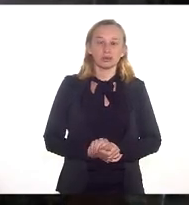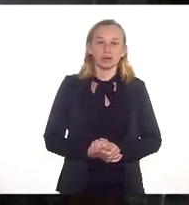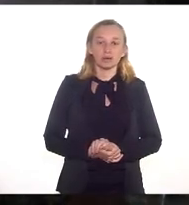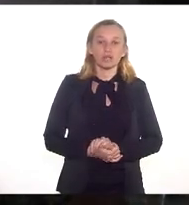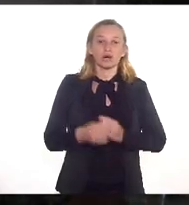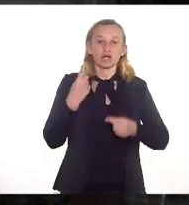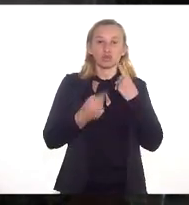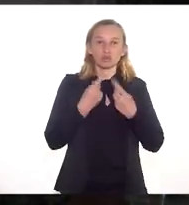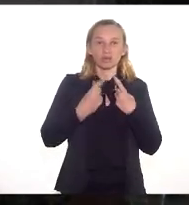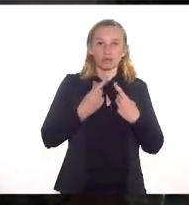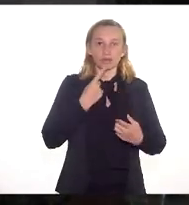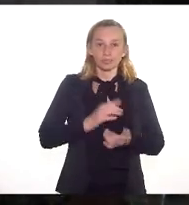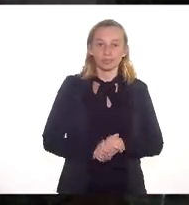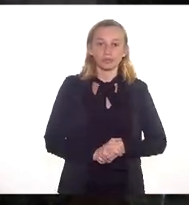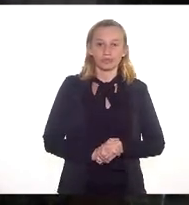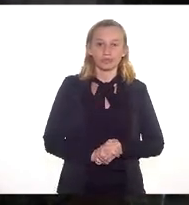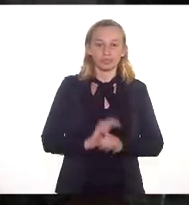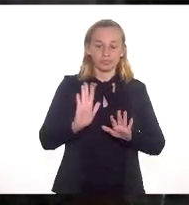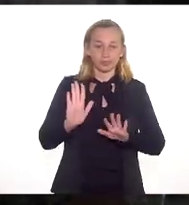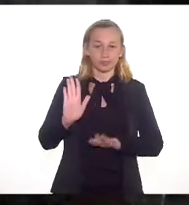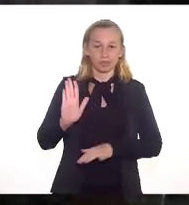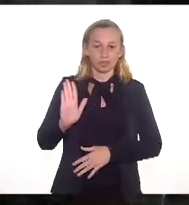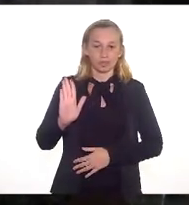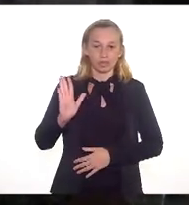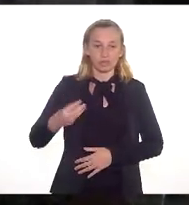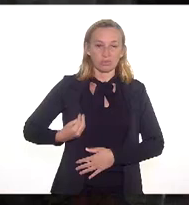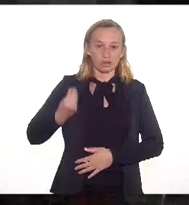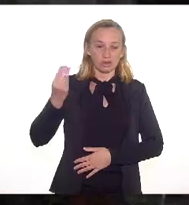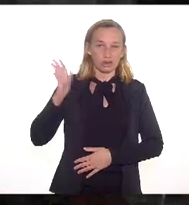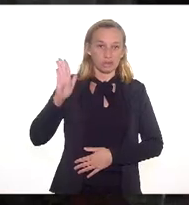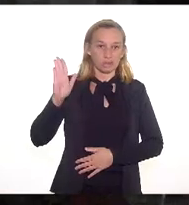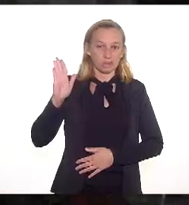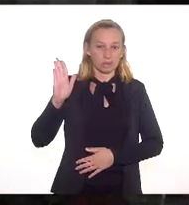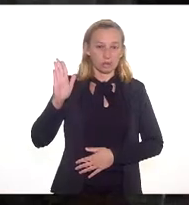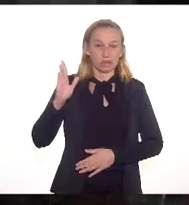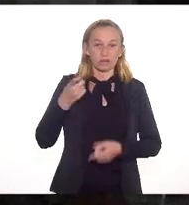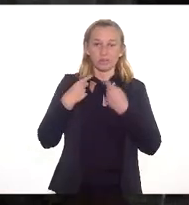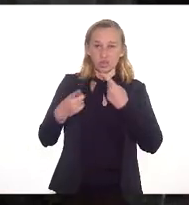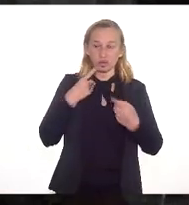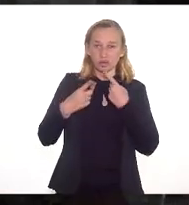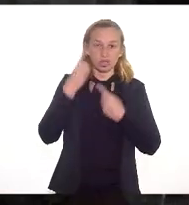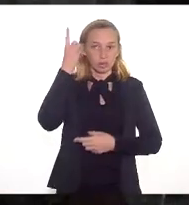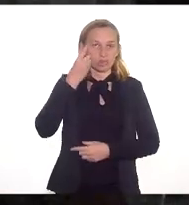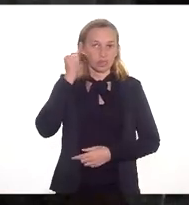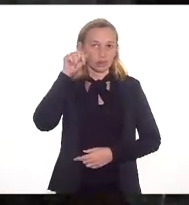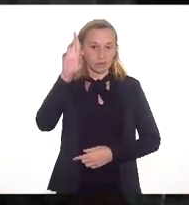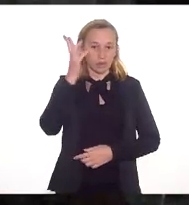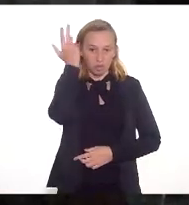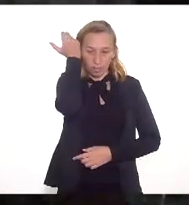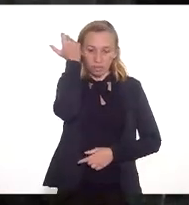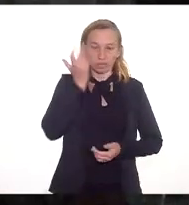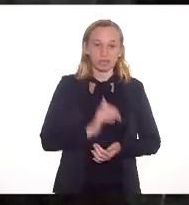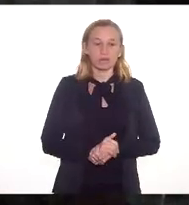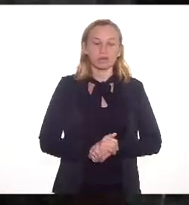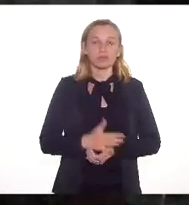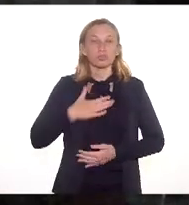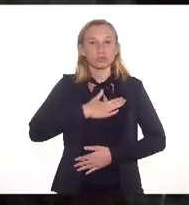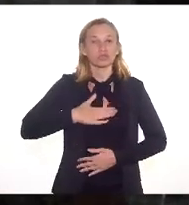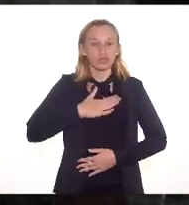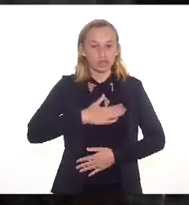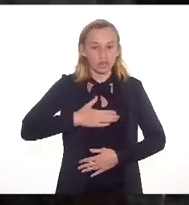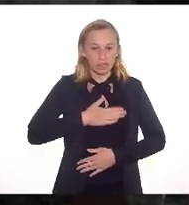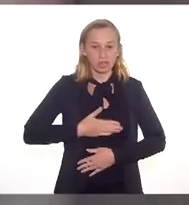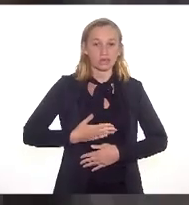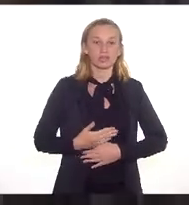Em discussão? Eu quero discutir, presidente. Para discutir, o deputado Leomar Coelho. Não, eu gostaria era de